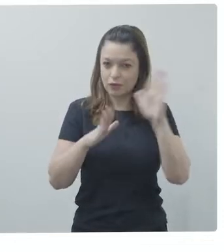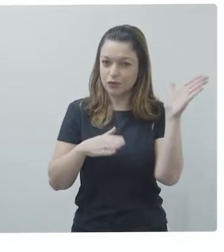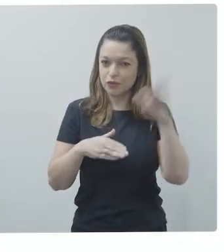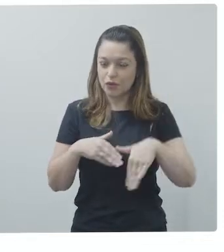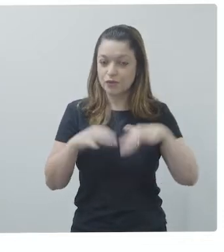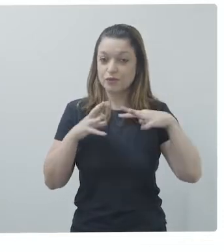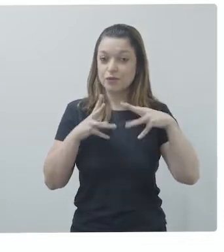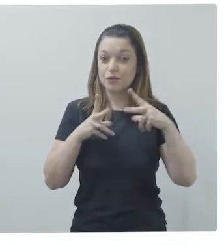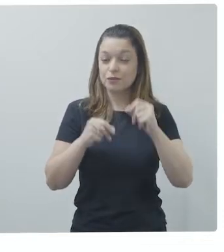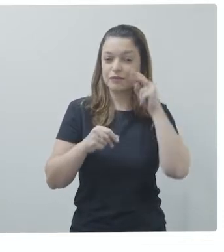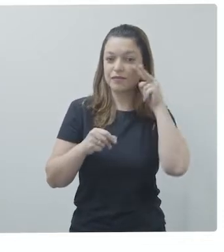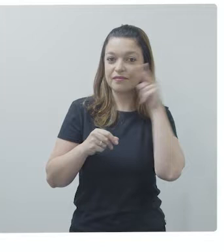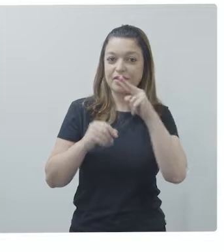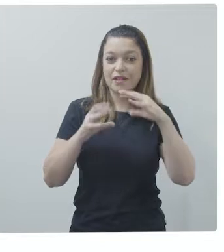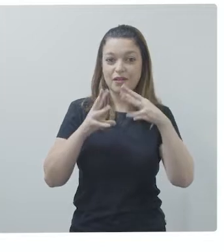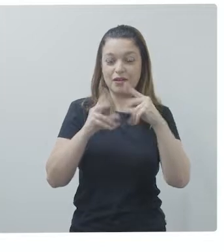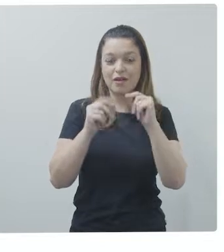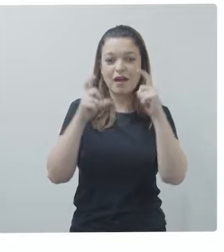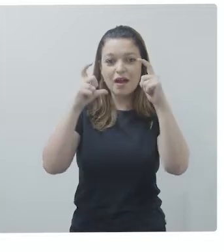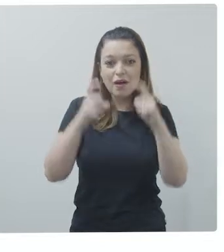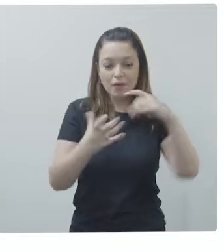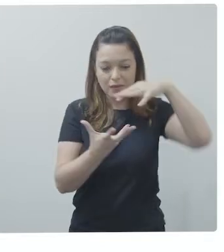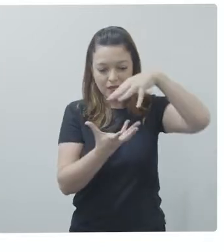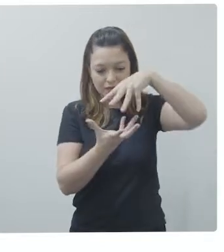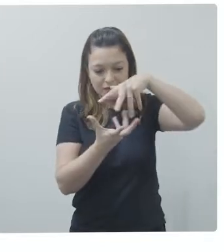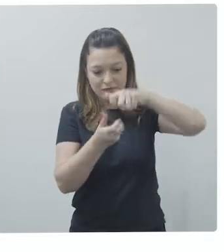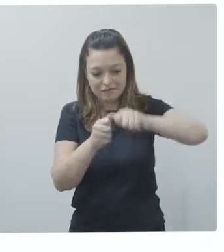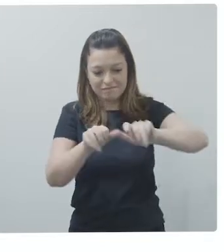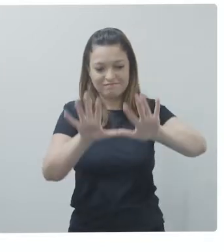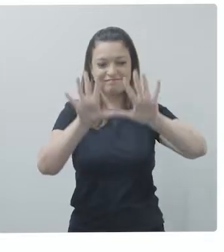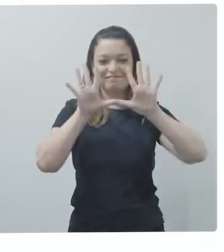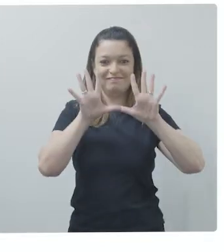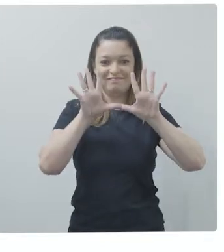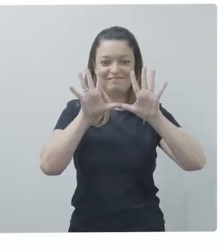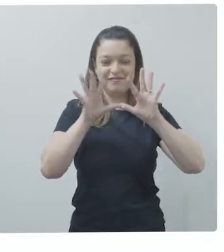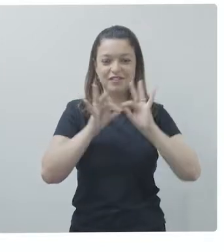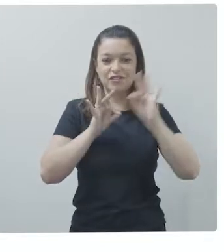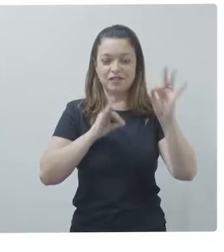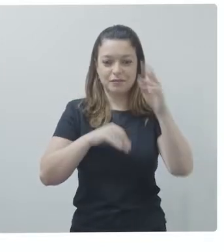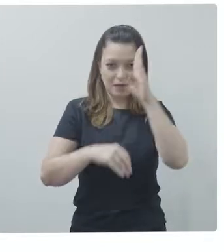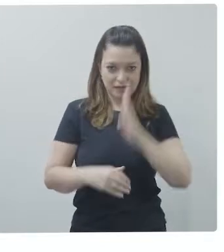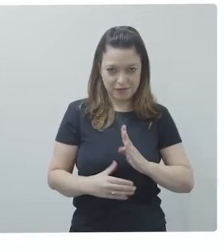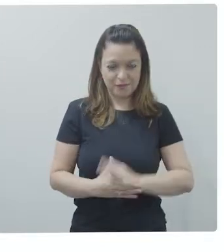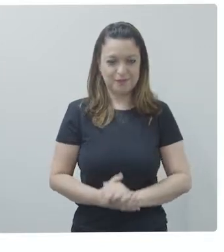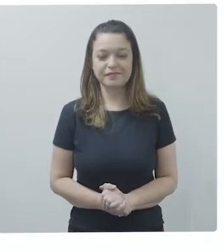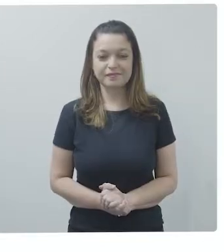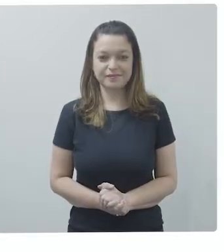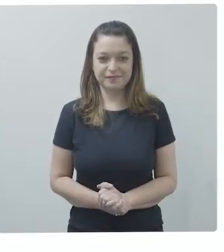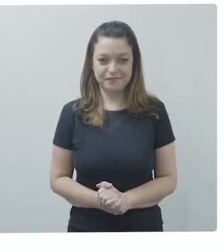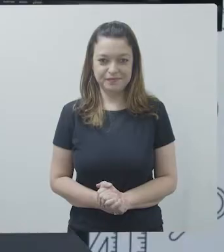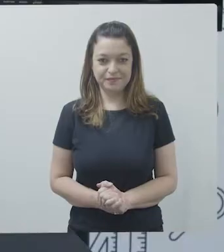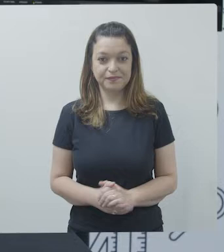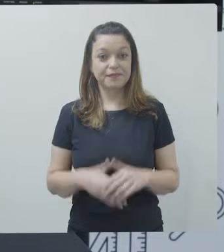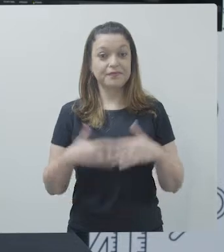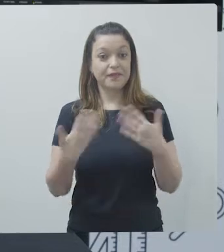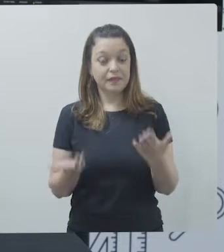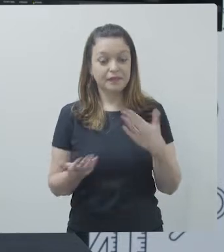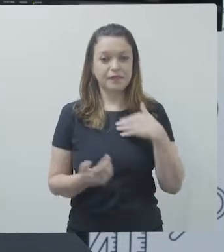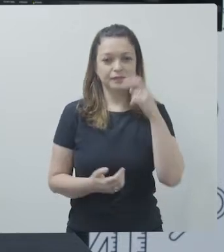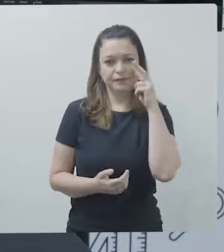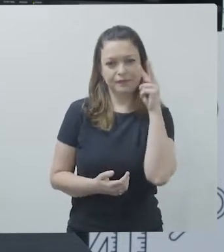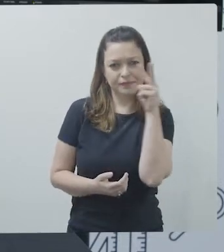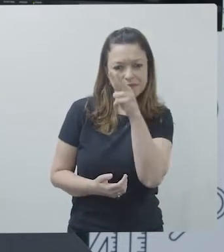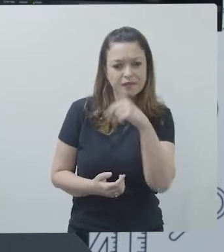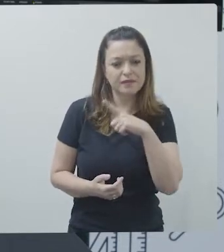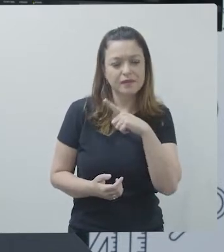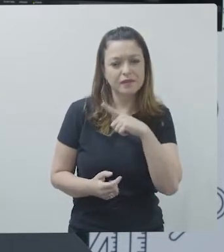mapa mundi para a gente conferir a distância que está do Brasil. Vamos dar uma olhada? Então, para a gente ter uma noção